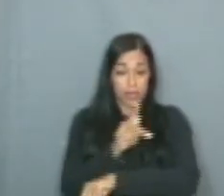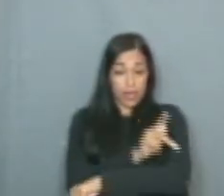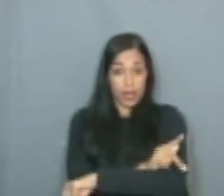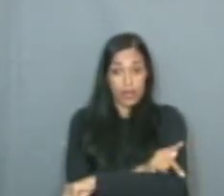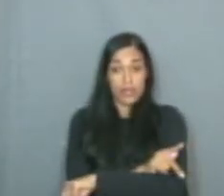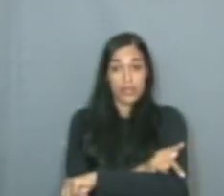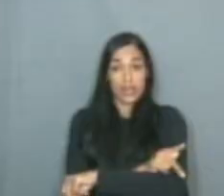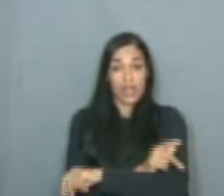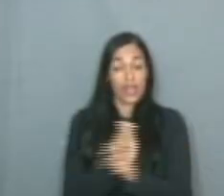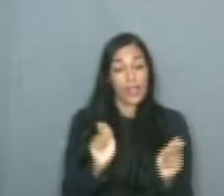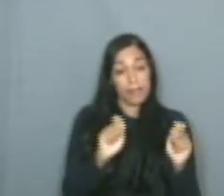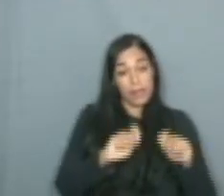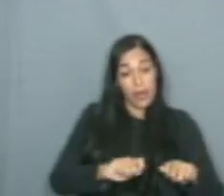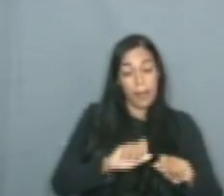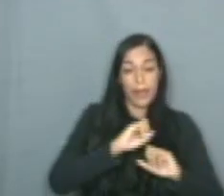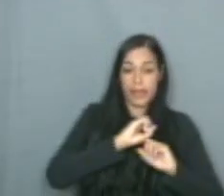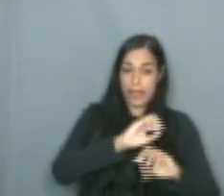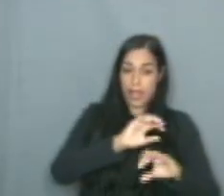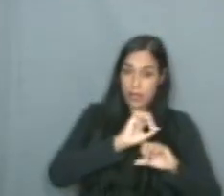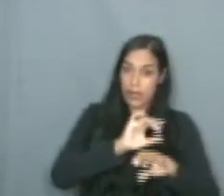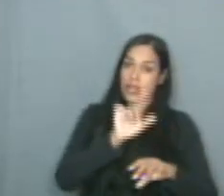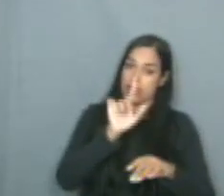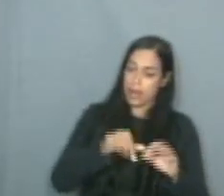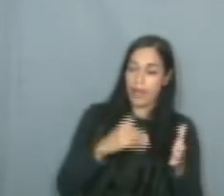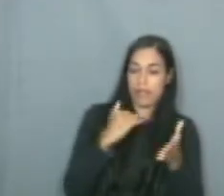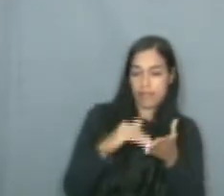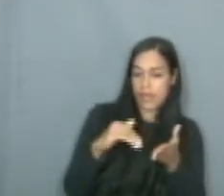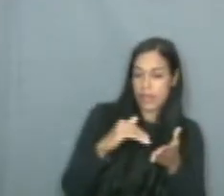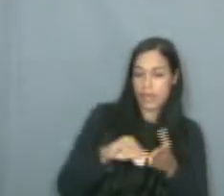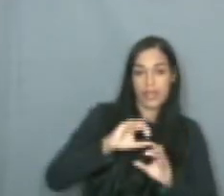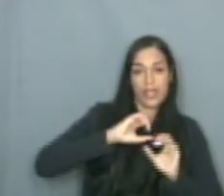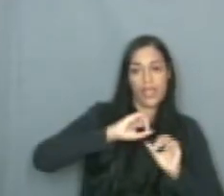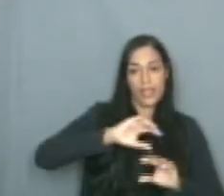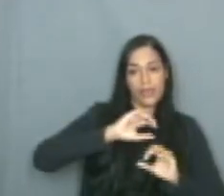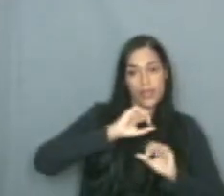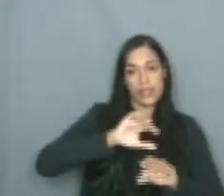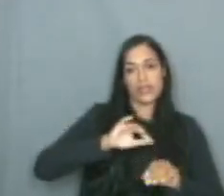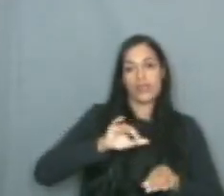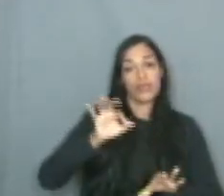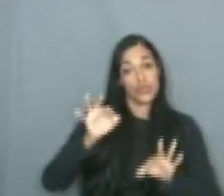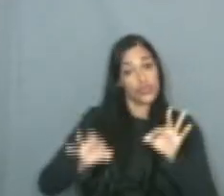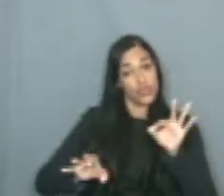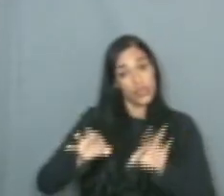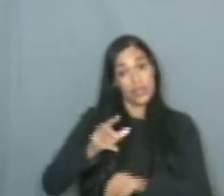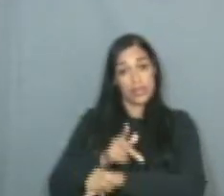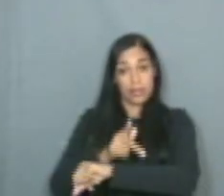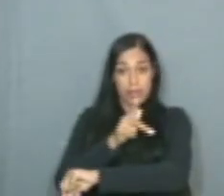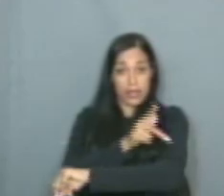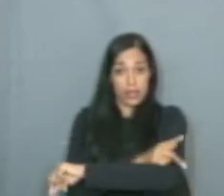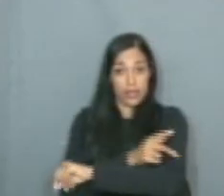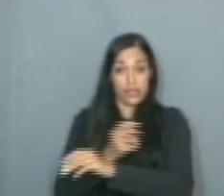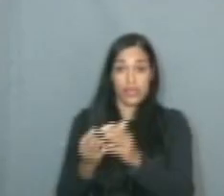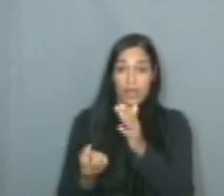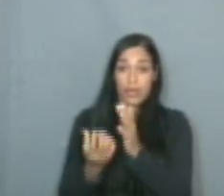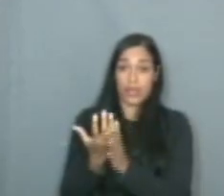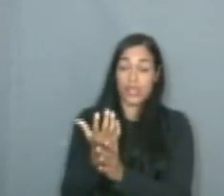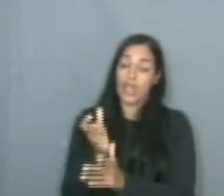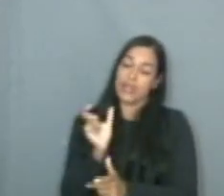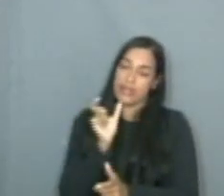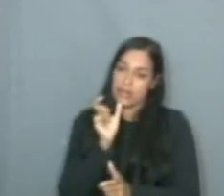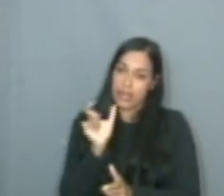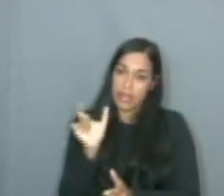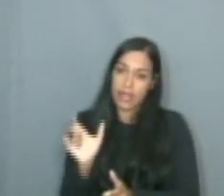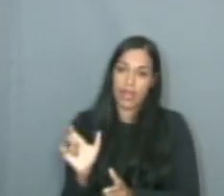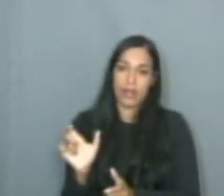quem compete tratar de educação é a Secretaria de Educação. Então, Justiça Pedagógica, acabei de criar esse termo,